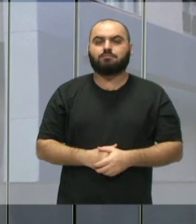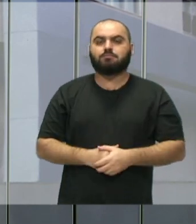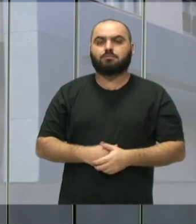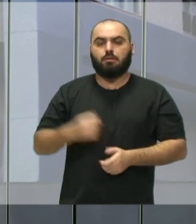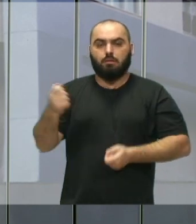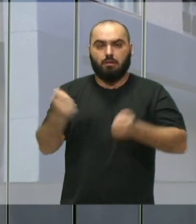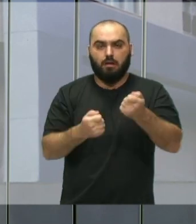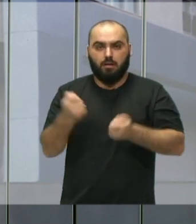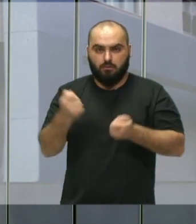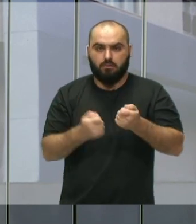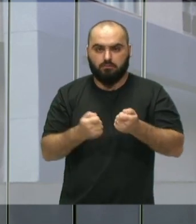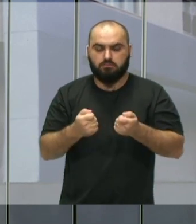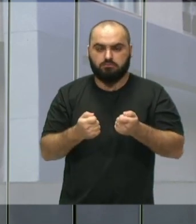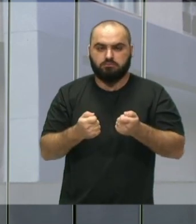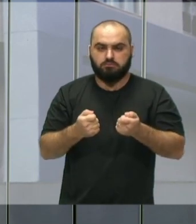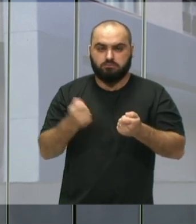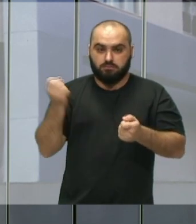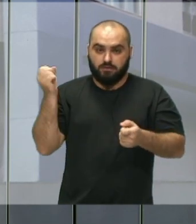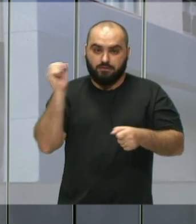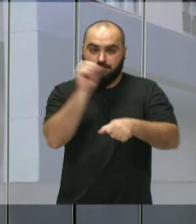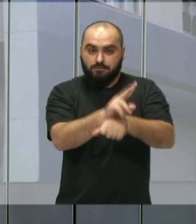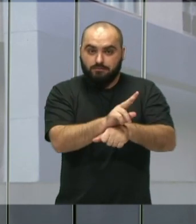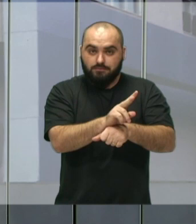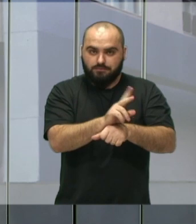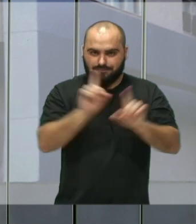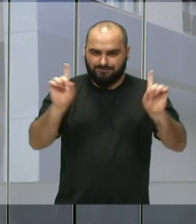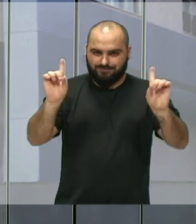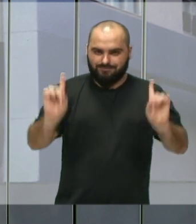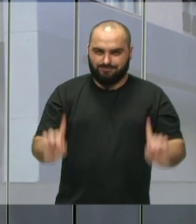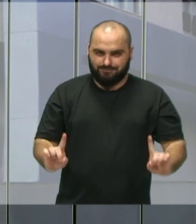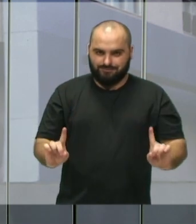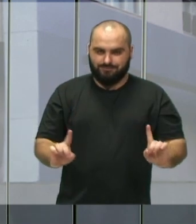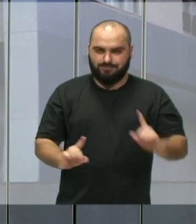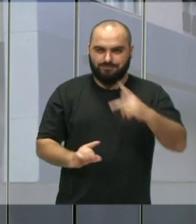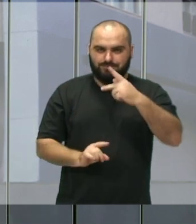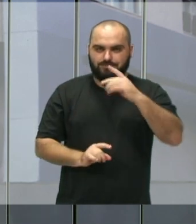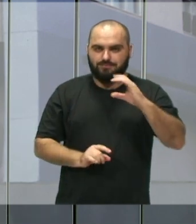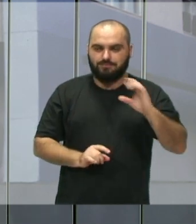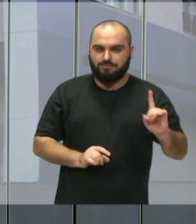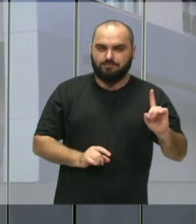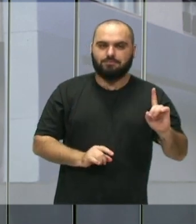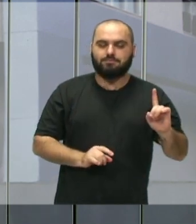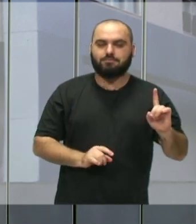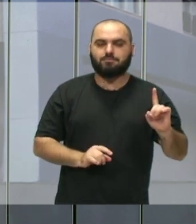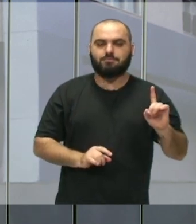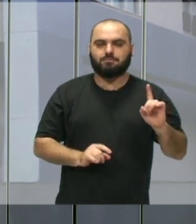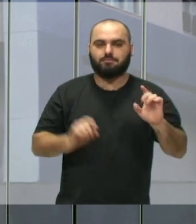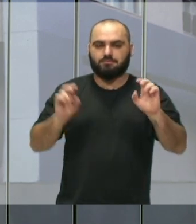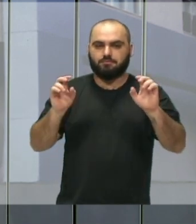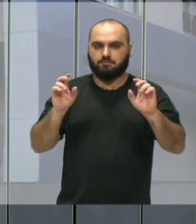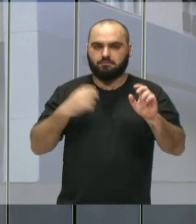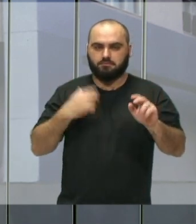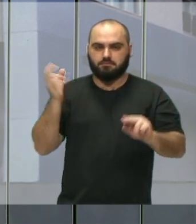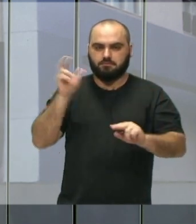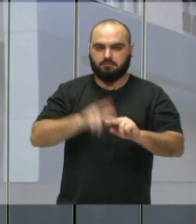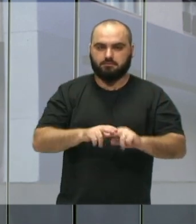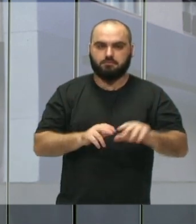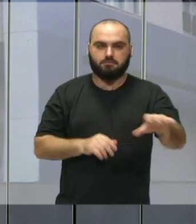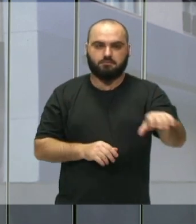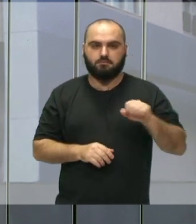do carro, na vaga para deficiente, PCD, eu desço,